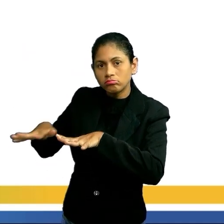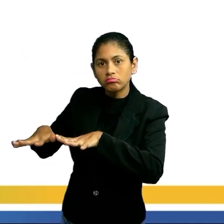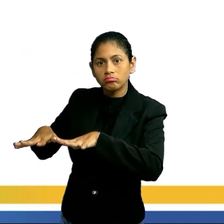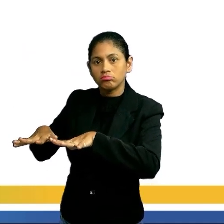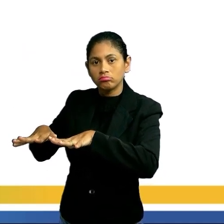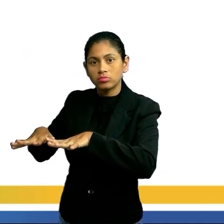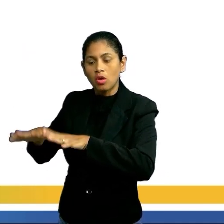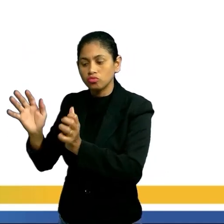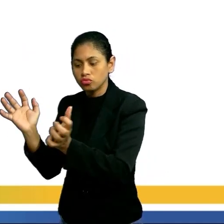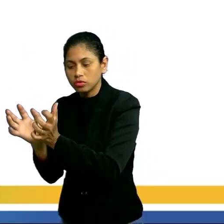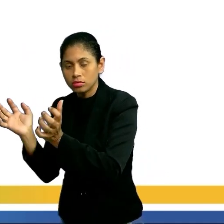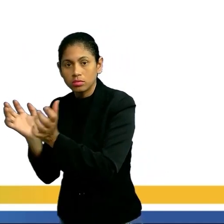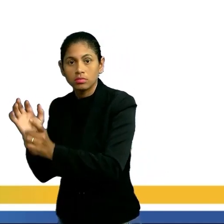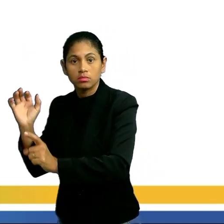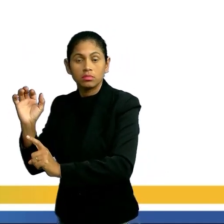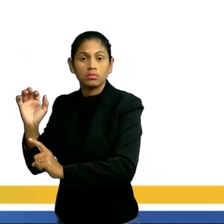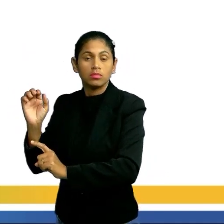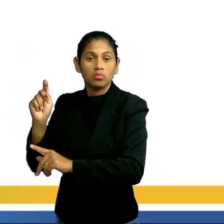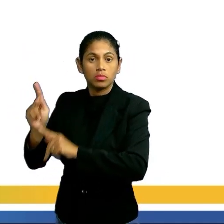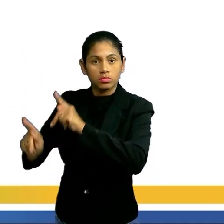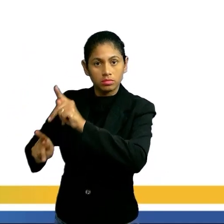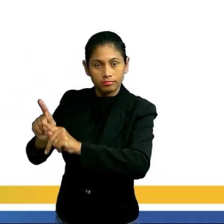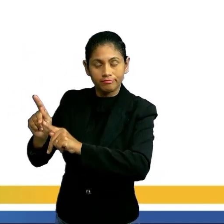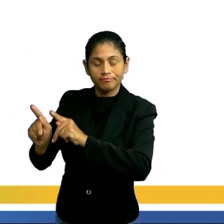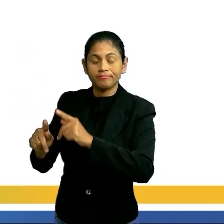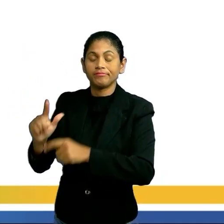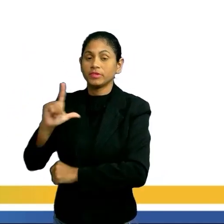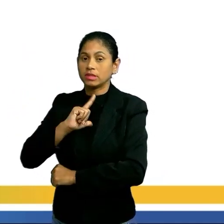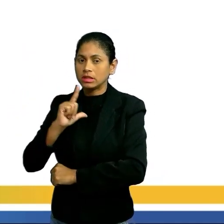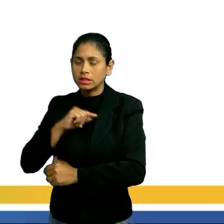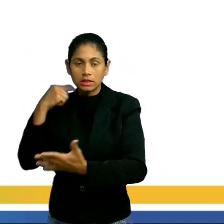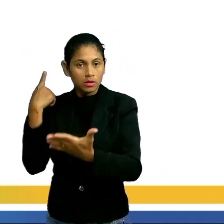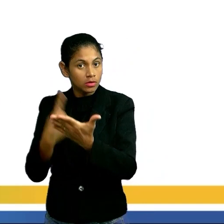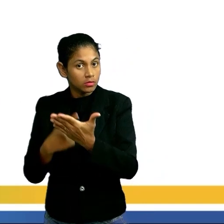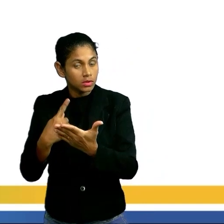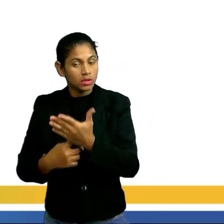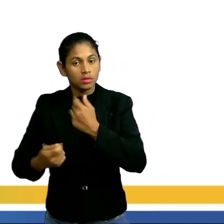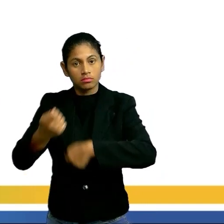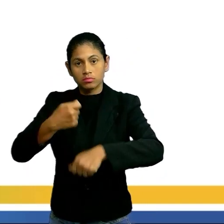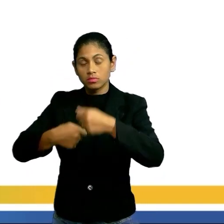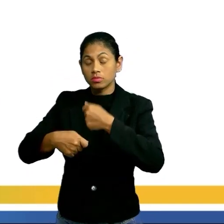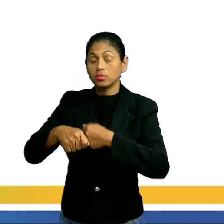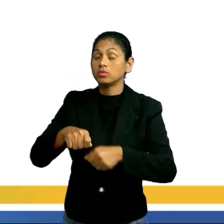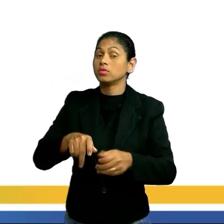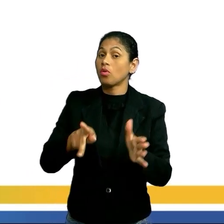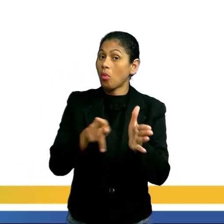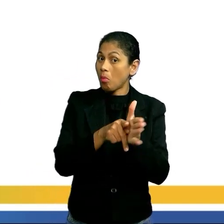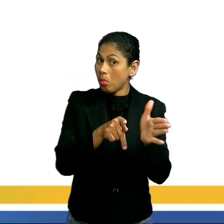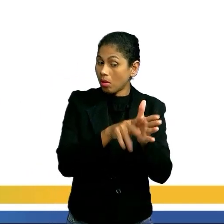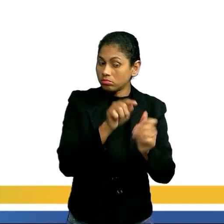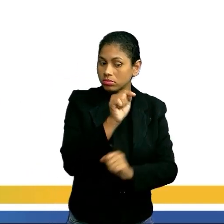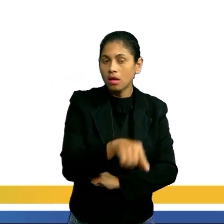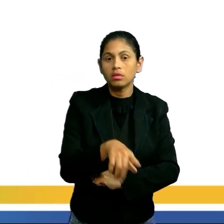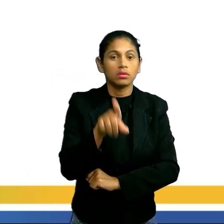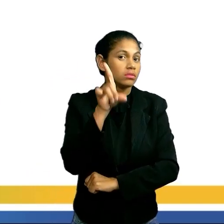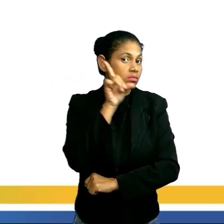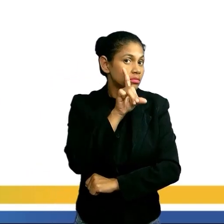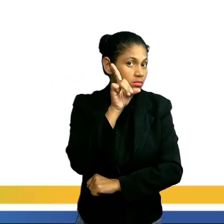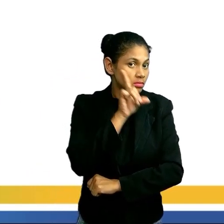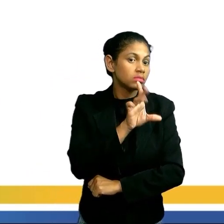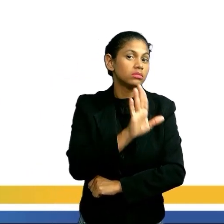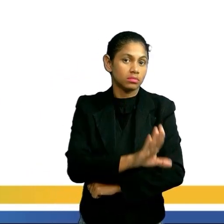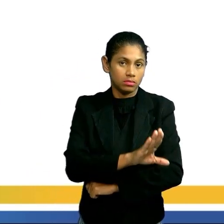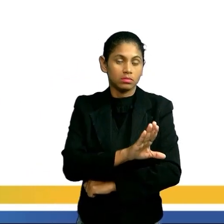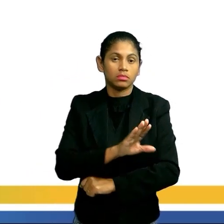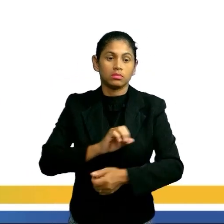um alinhamento muito estreito, né, acordos econômicos, né, com os Estados Unidos, que era o lado capitalista da